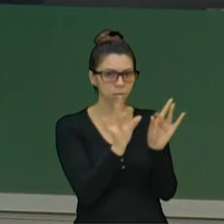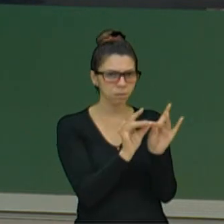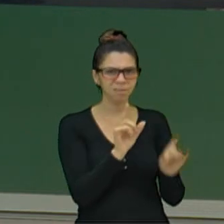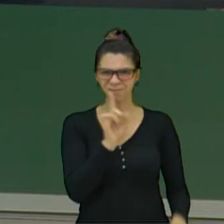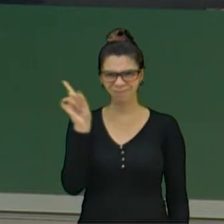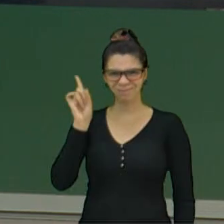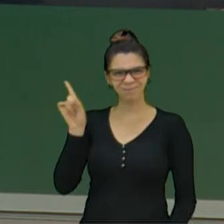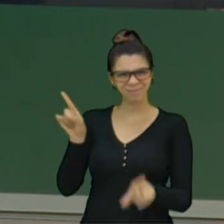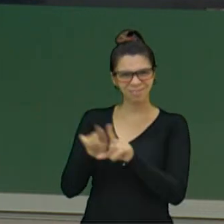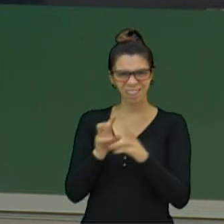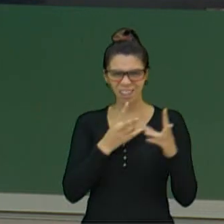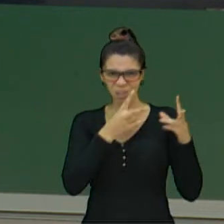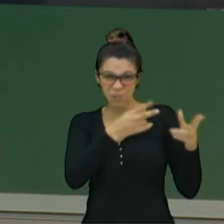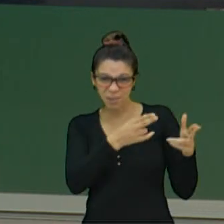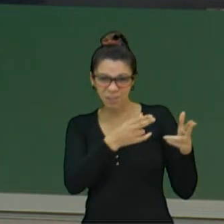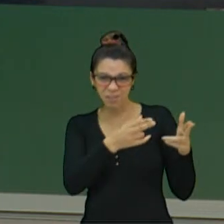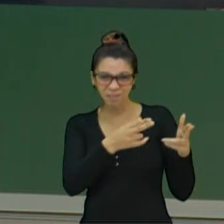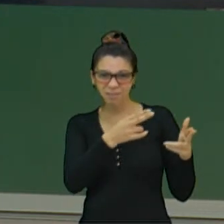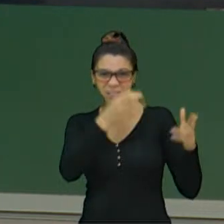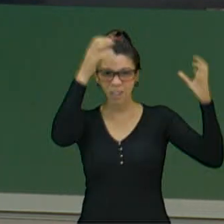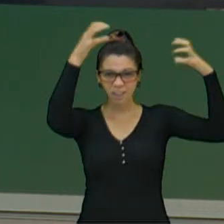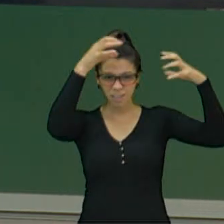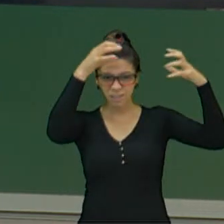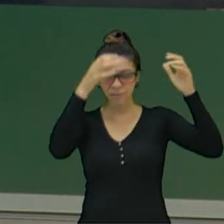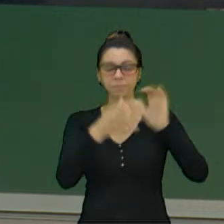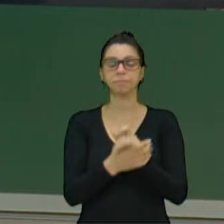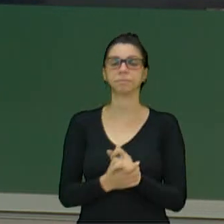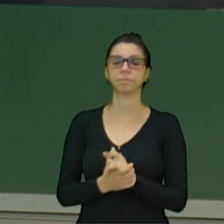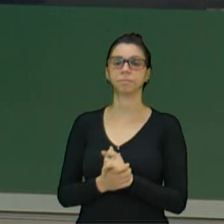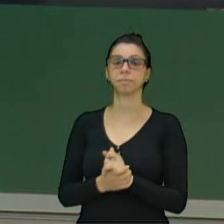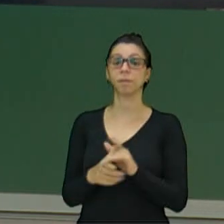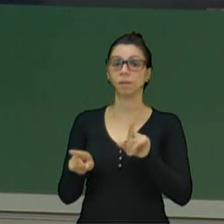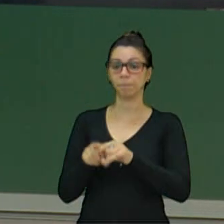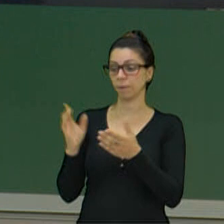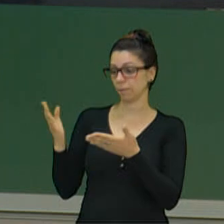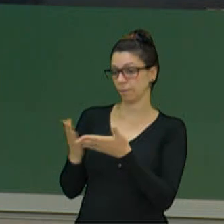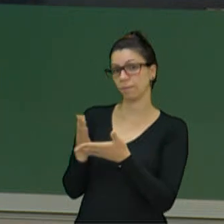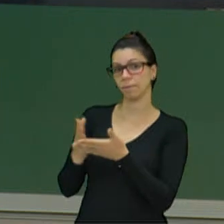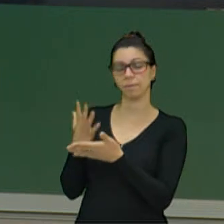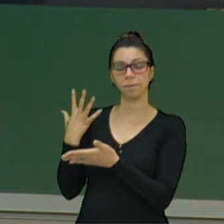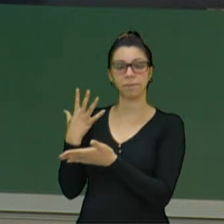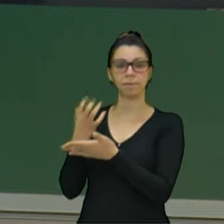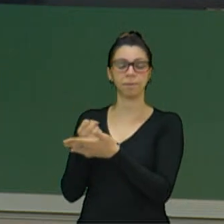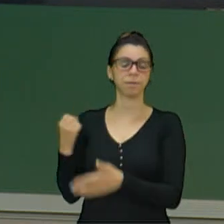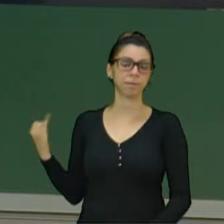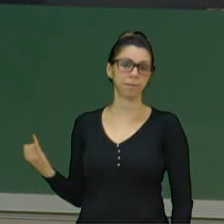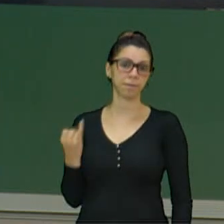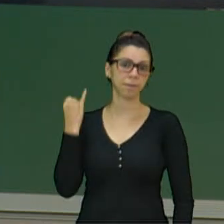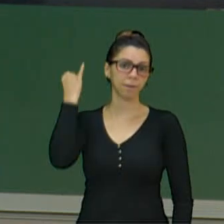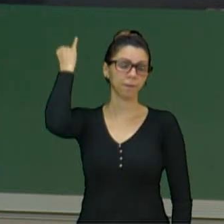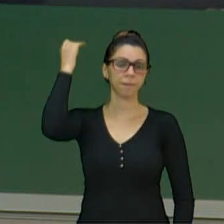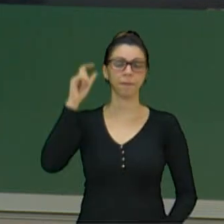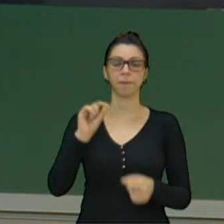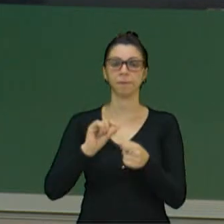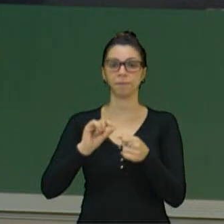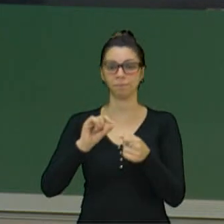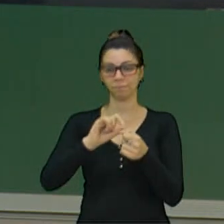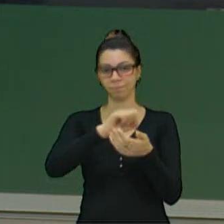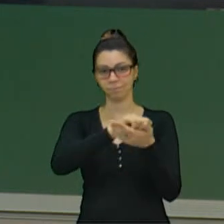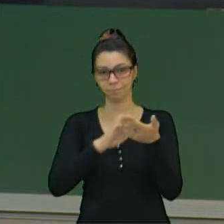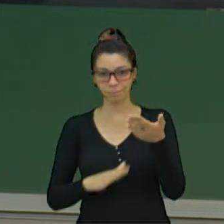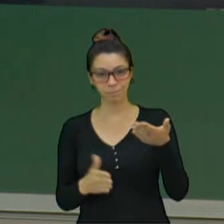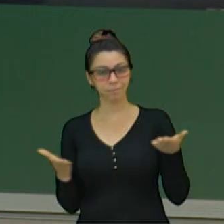isso? E estar com o caderno para anotar tudo que for importante e para fazer todas as atividades que a gente vai ter aqui